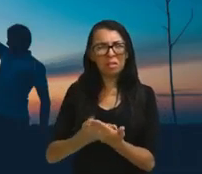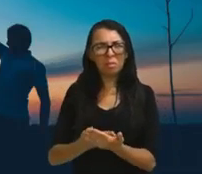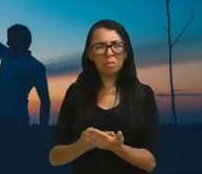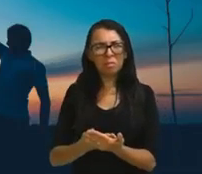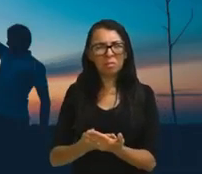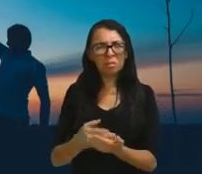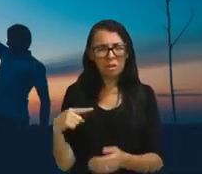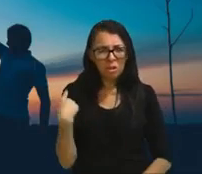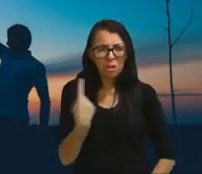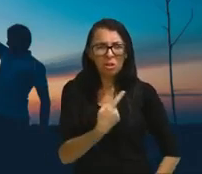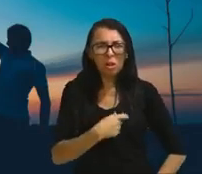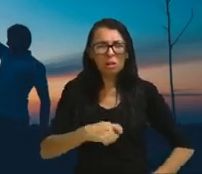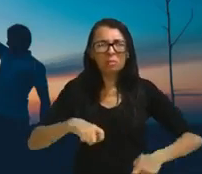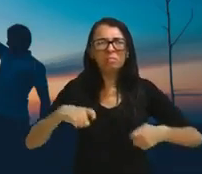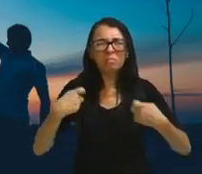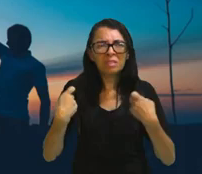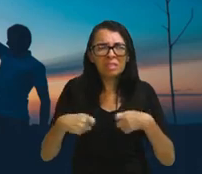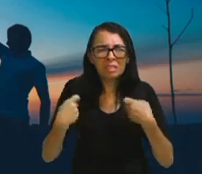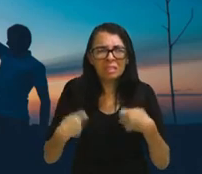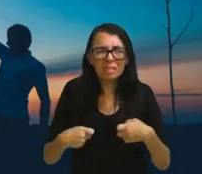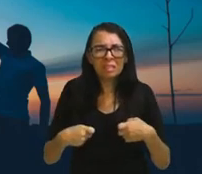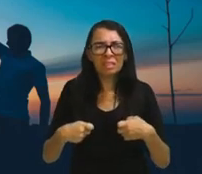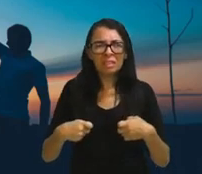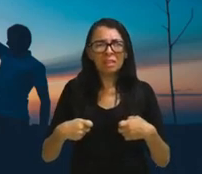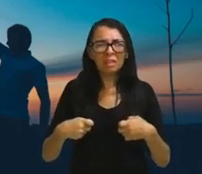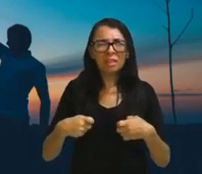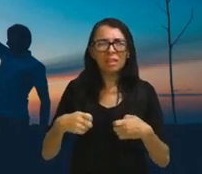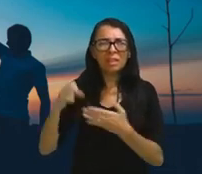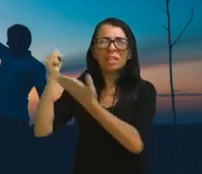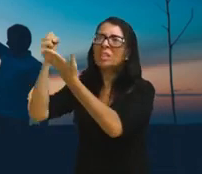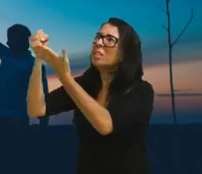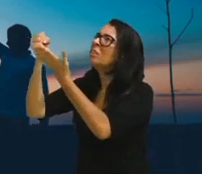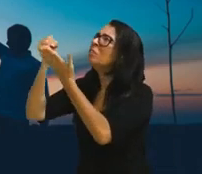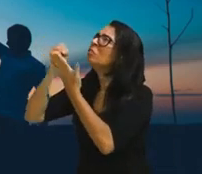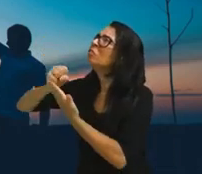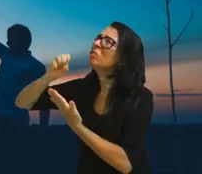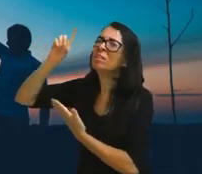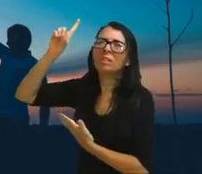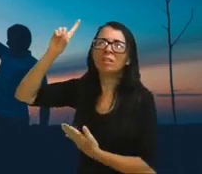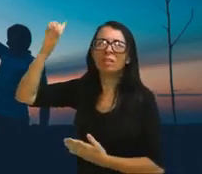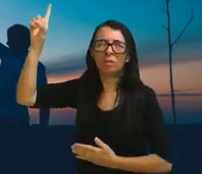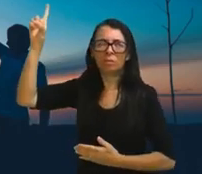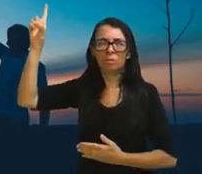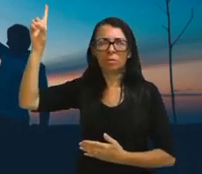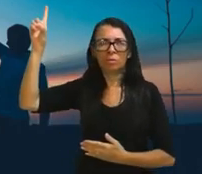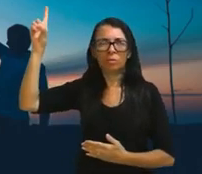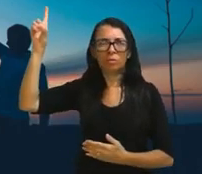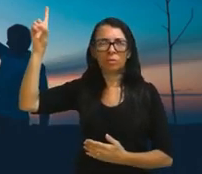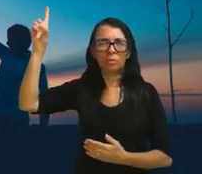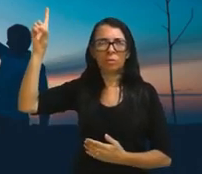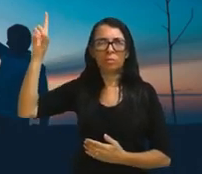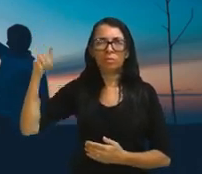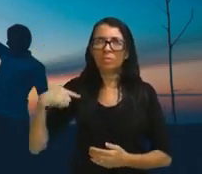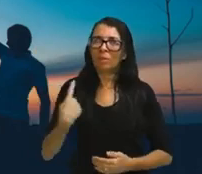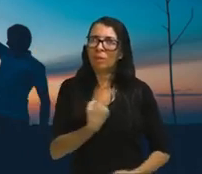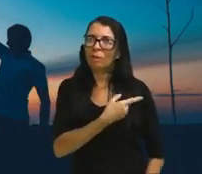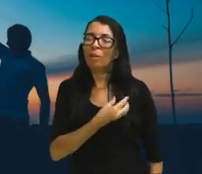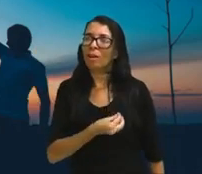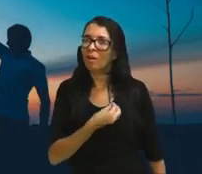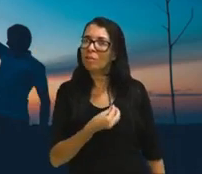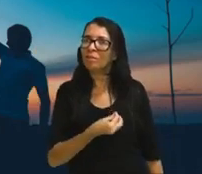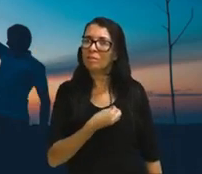sozinhos, não conseguimos, não temos forças, precisamos da bondade do